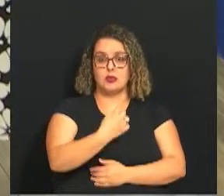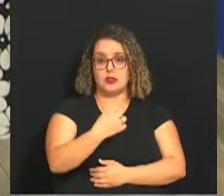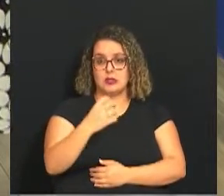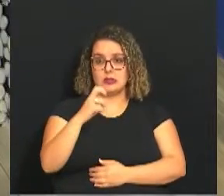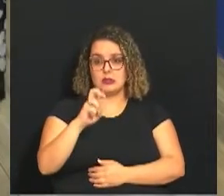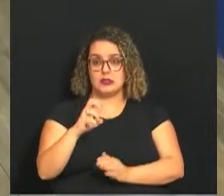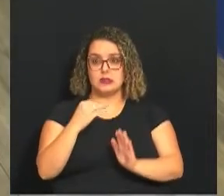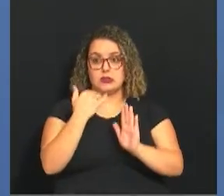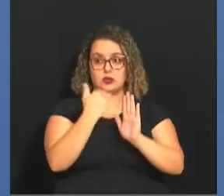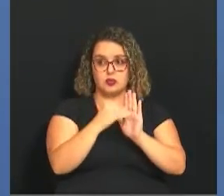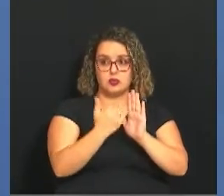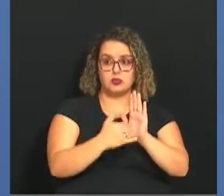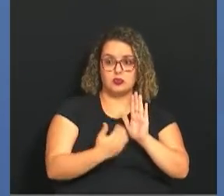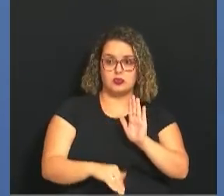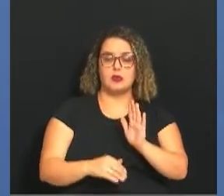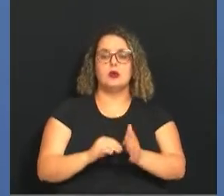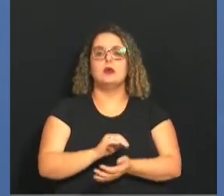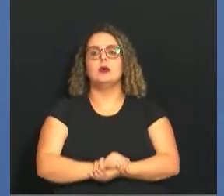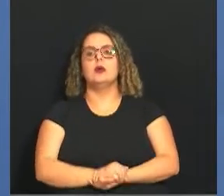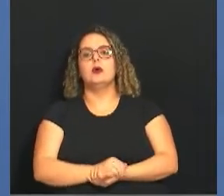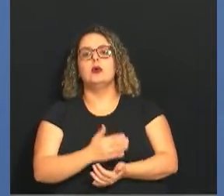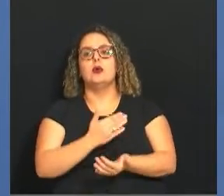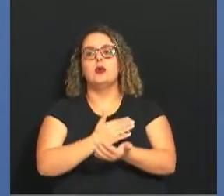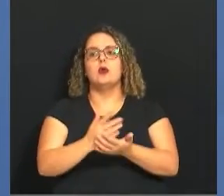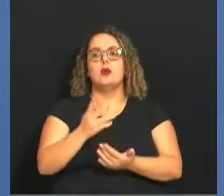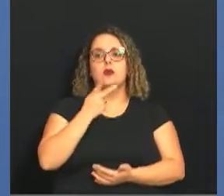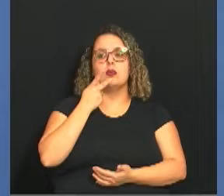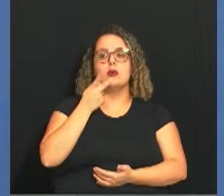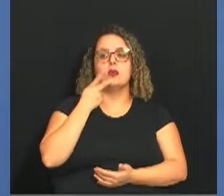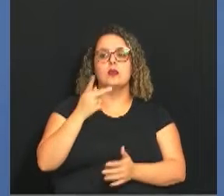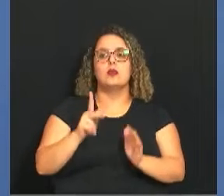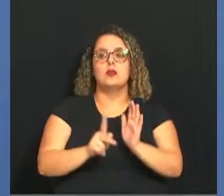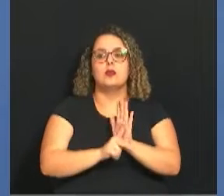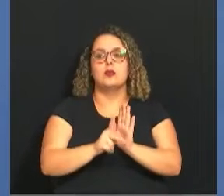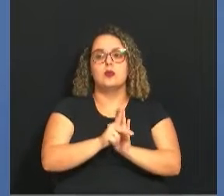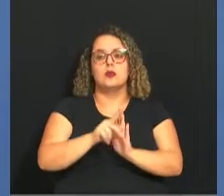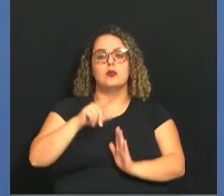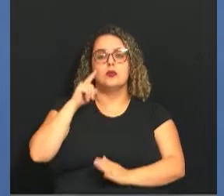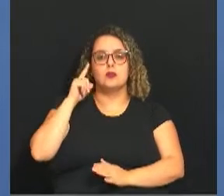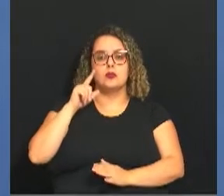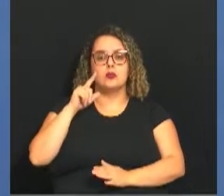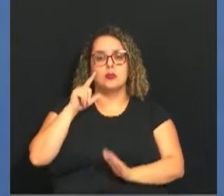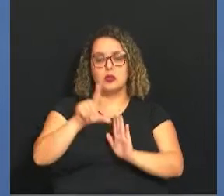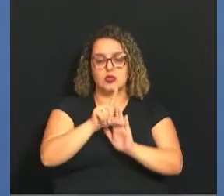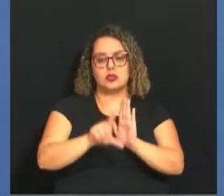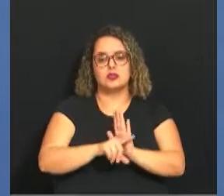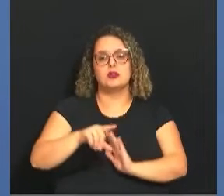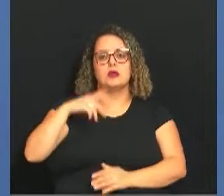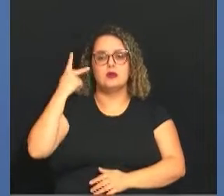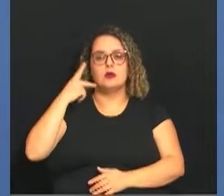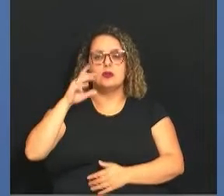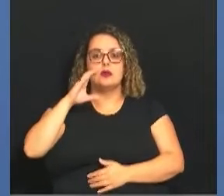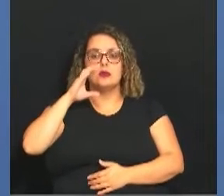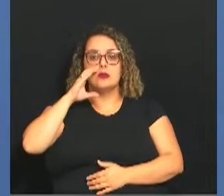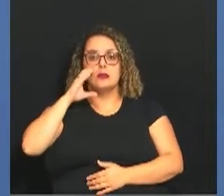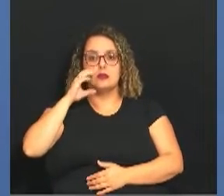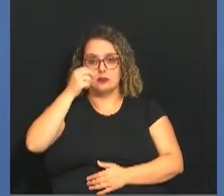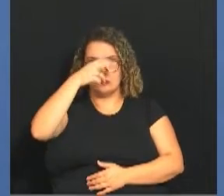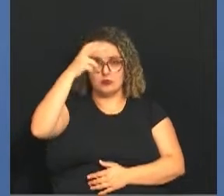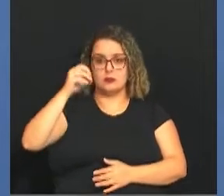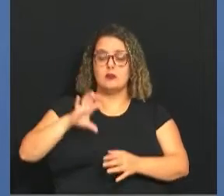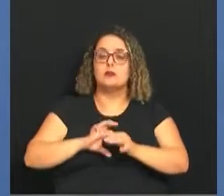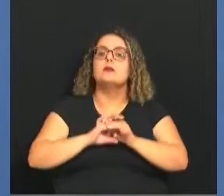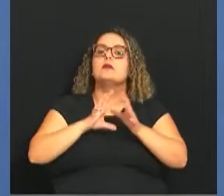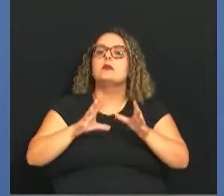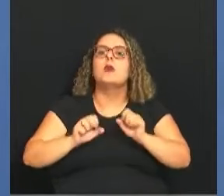projetos na pauta e a gente começa falando de um projeto de lei do vereador Luiz Cirilo, que obriga a prefeitura a dar